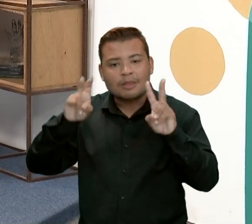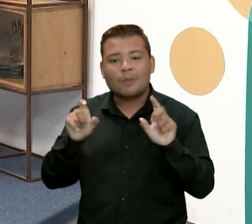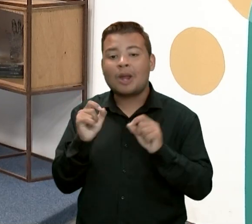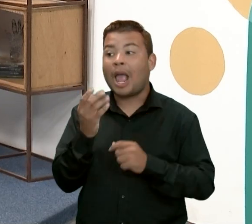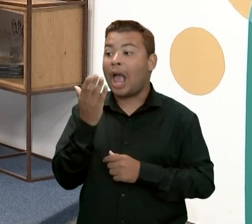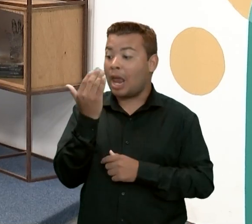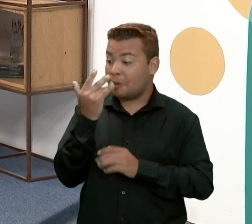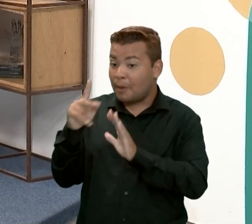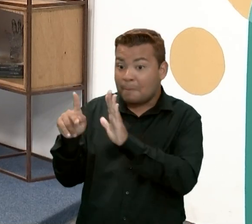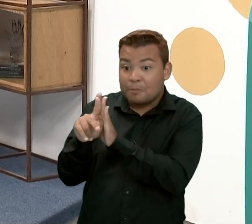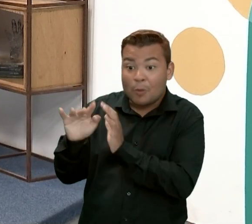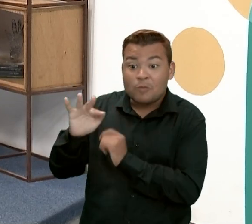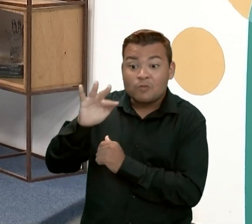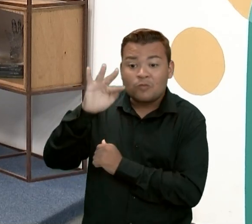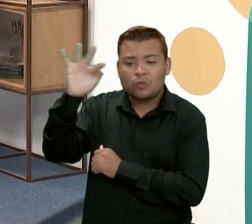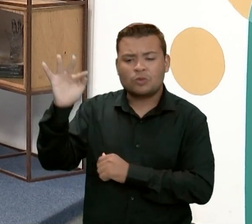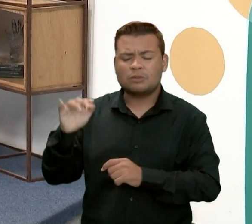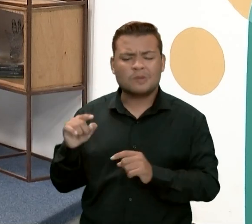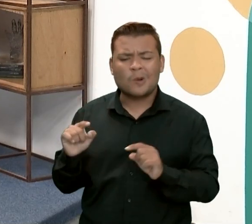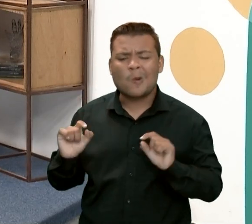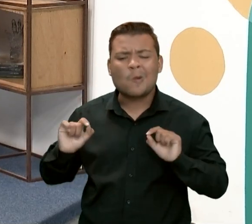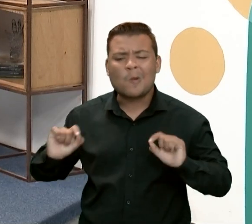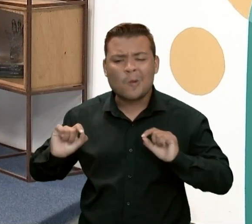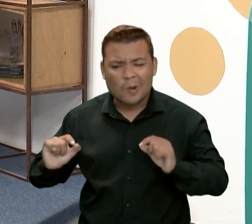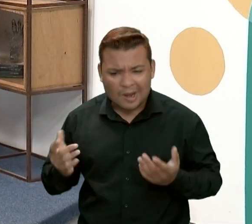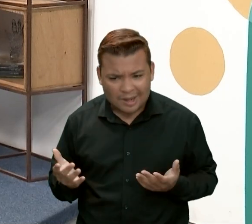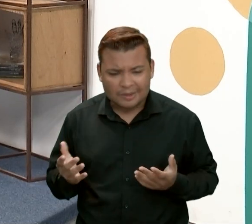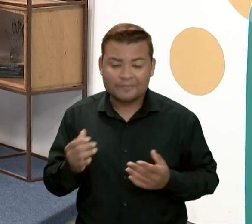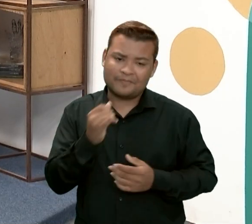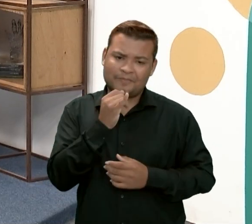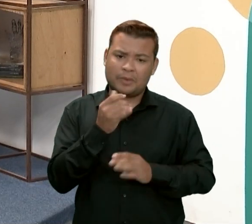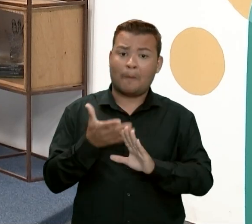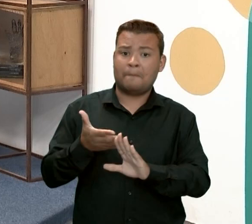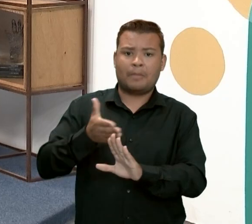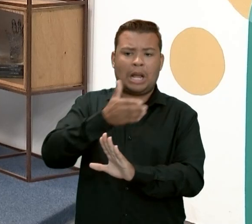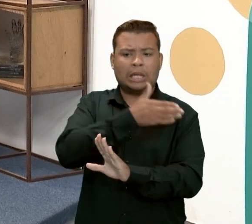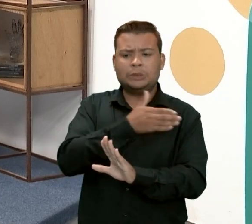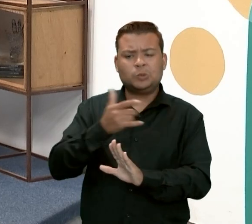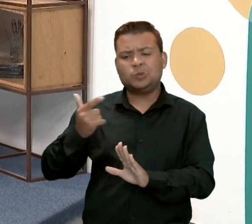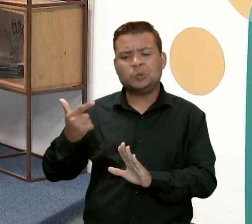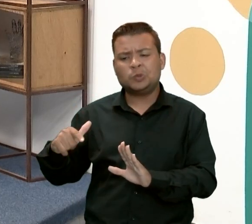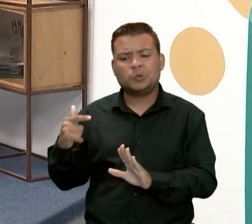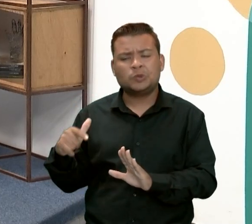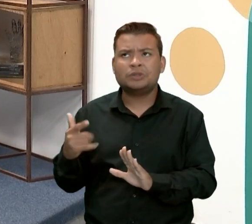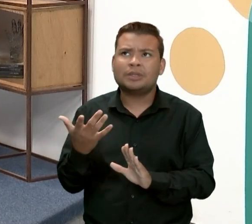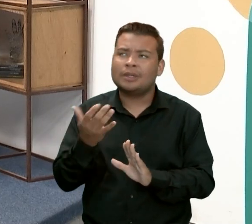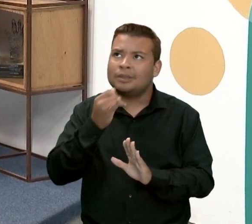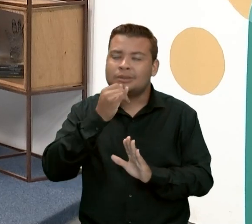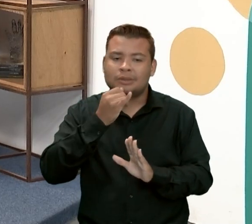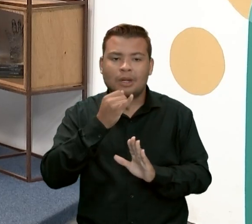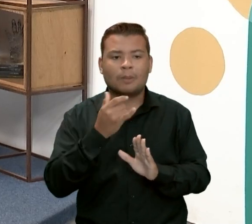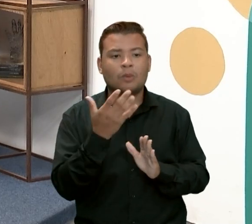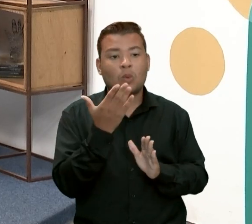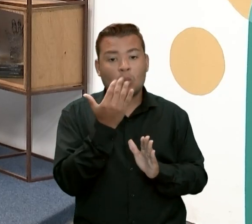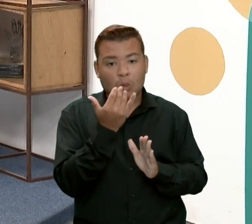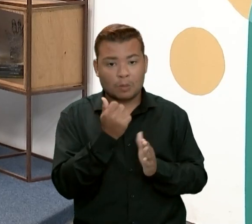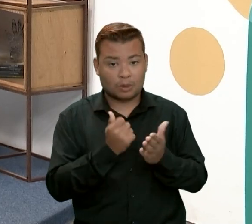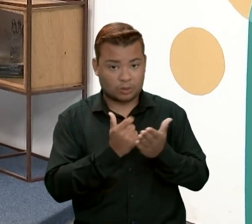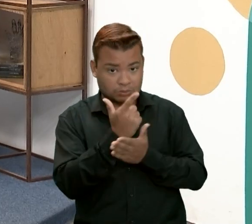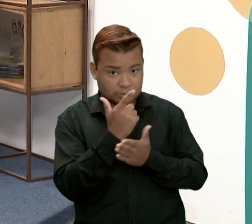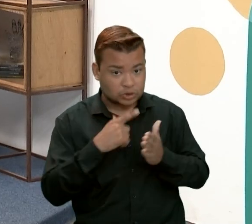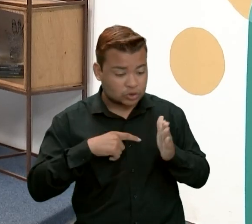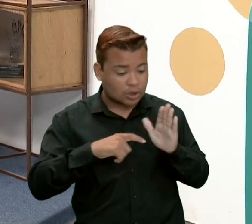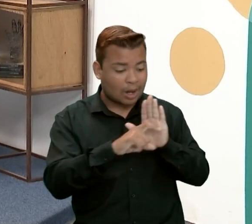que seria isso? A gente antes não tinha, por exemplo, no rótulo dos alimentos a quantidade